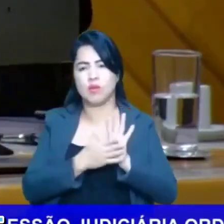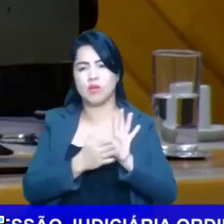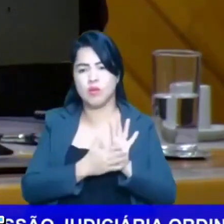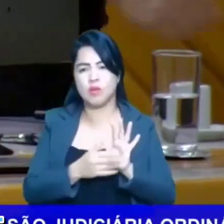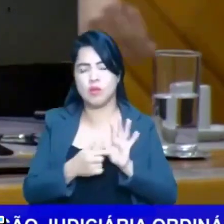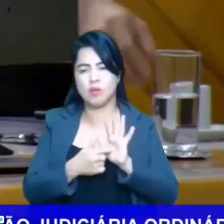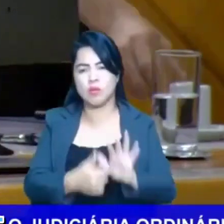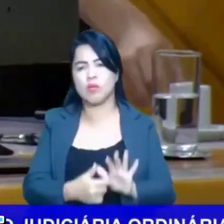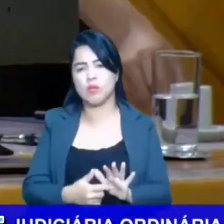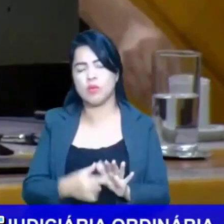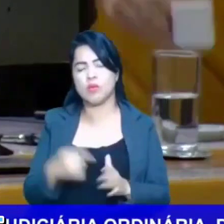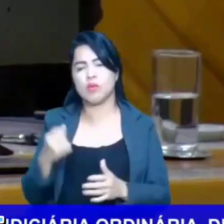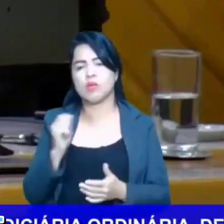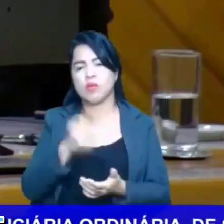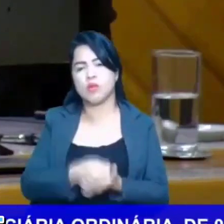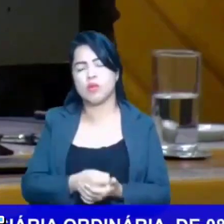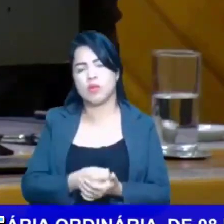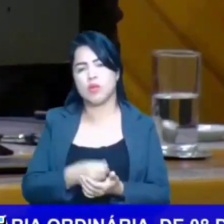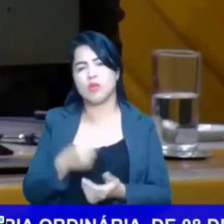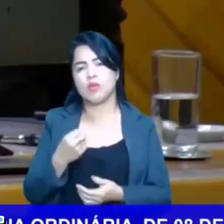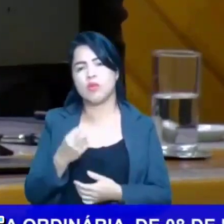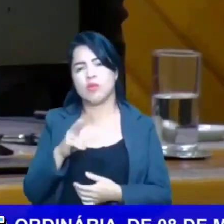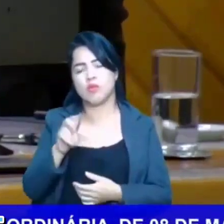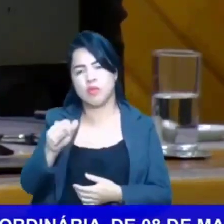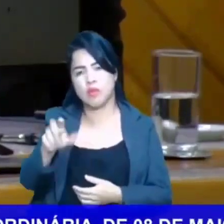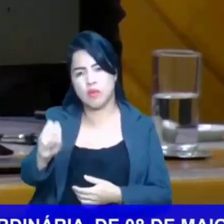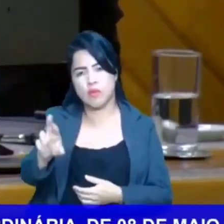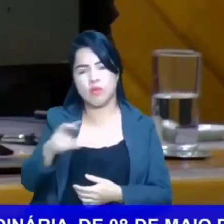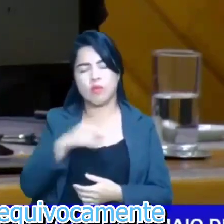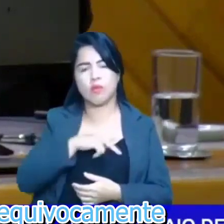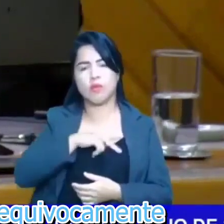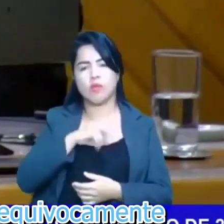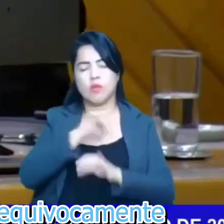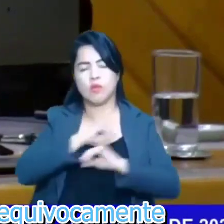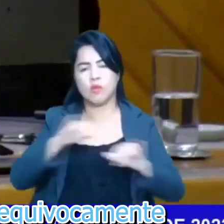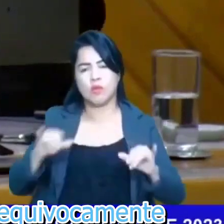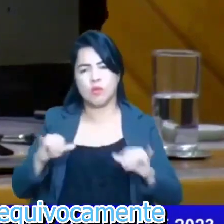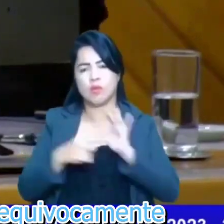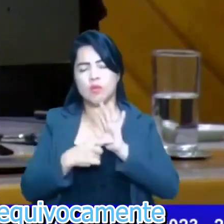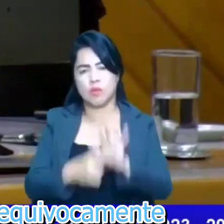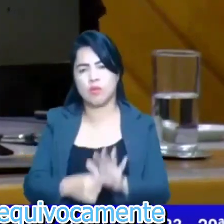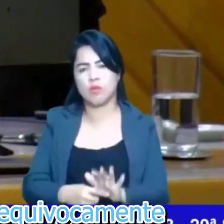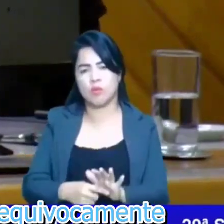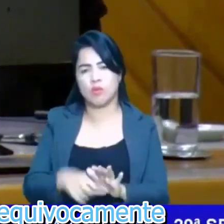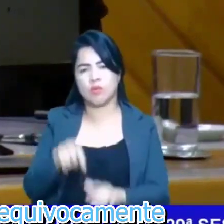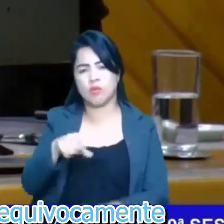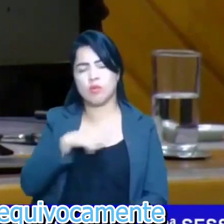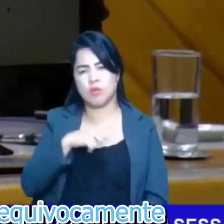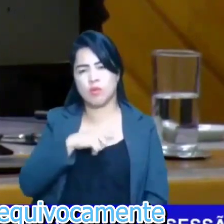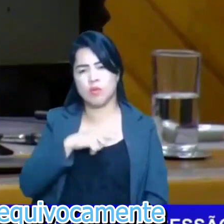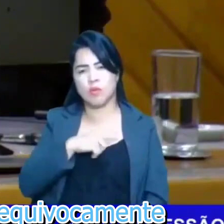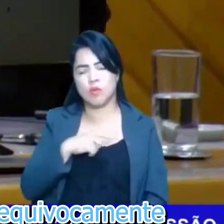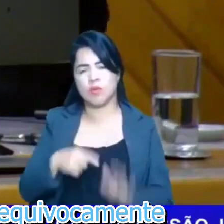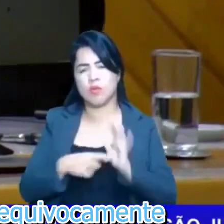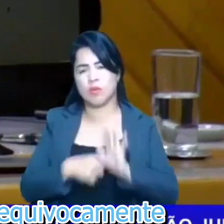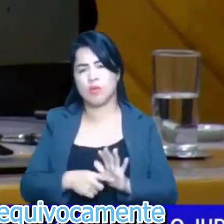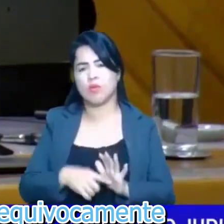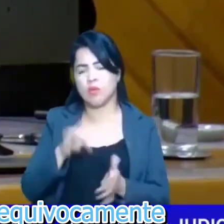com que devem ser empregados os valores públicos em campanha. Afirmou ainda que os casos em comento